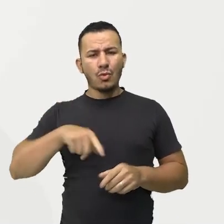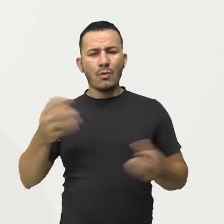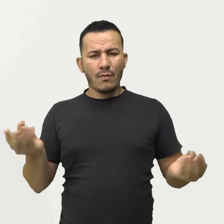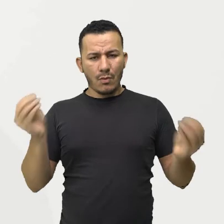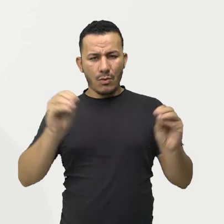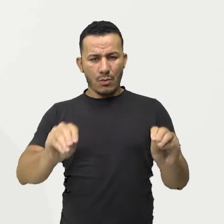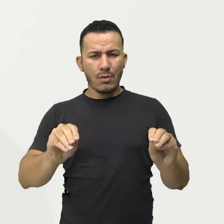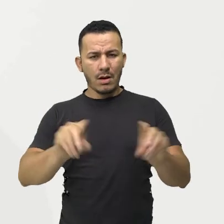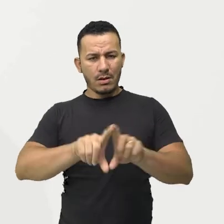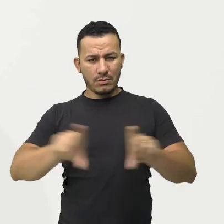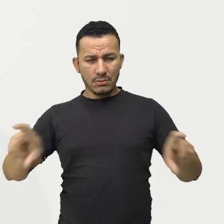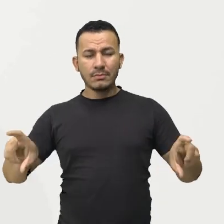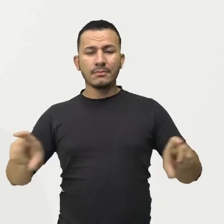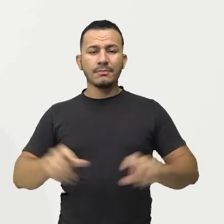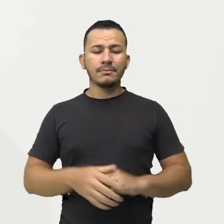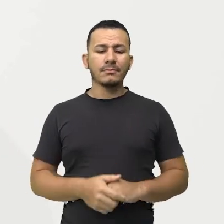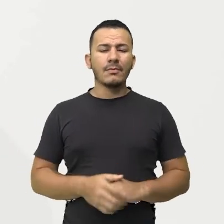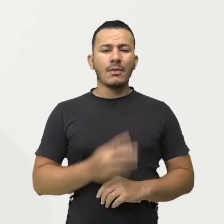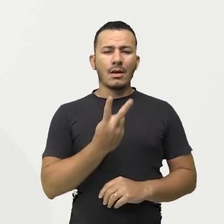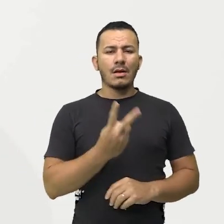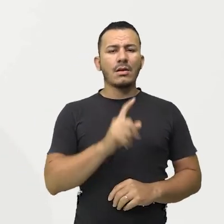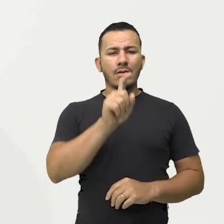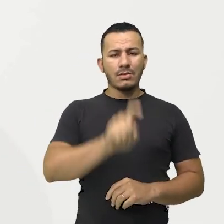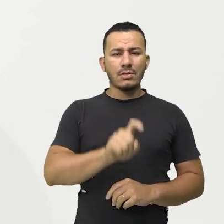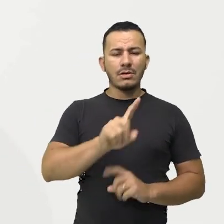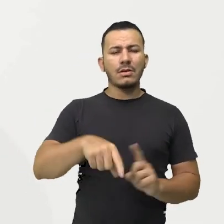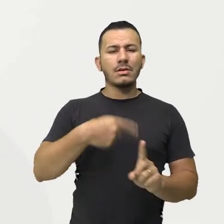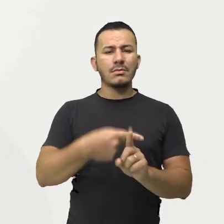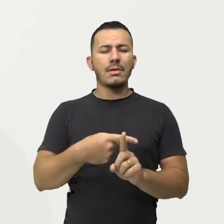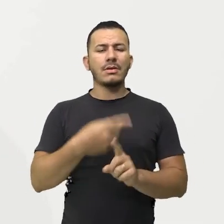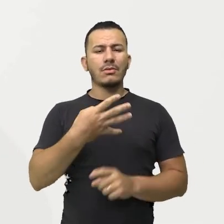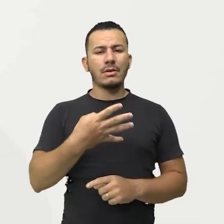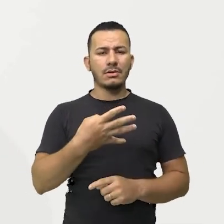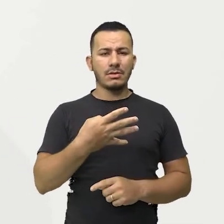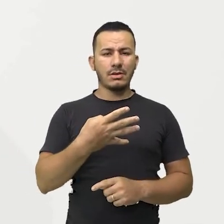para a gente não perder o raciocínio, era 2x mais